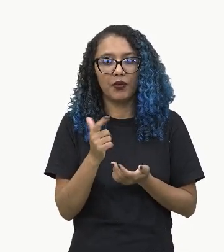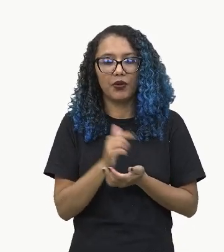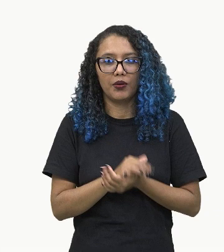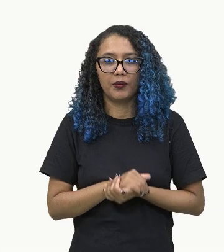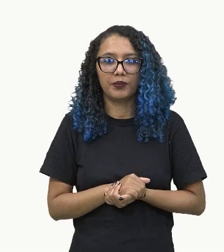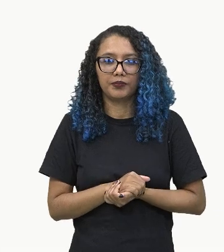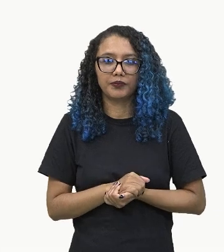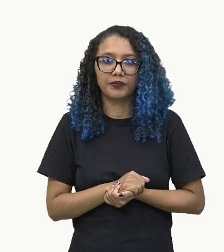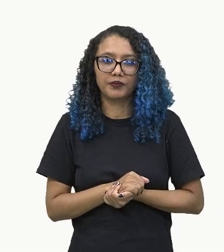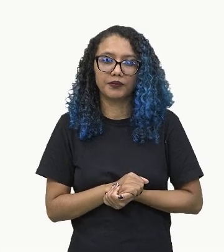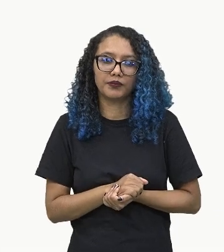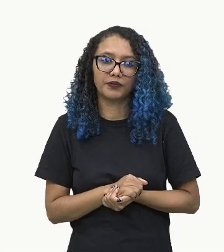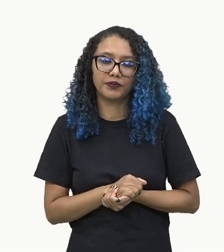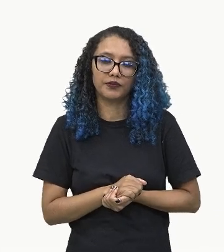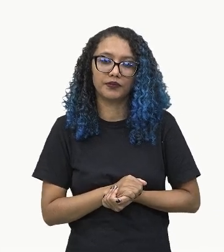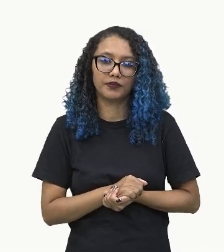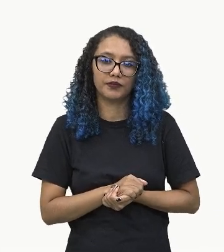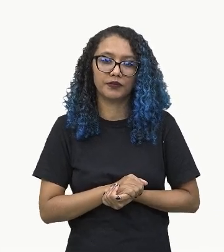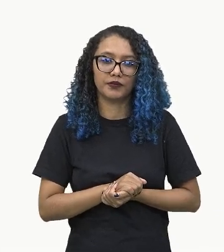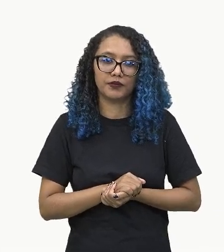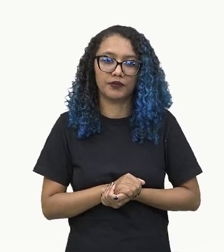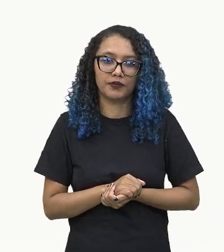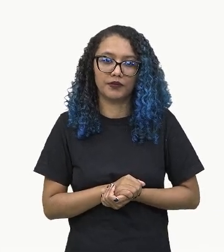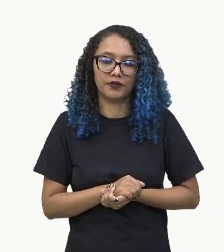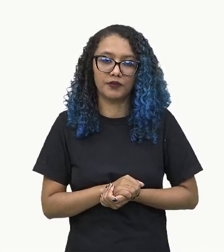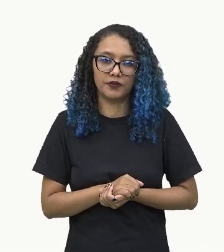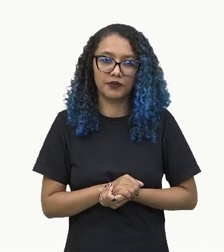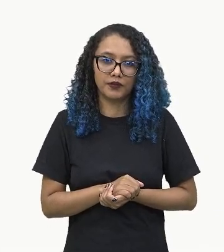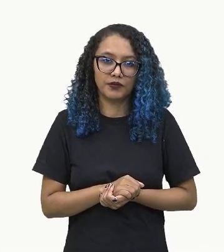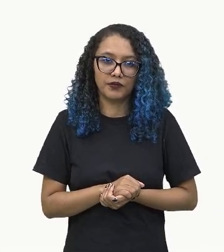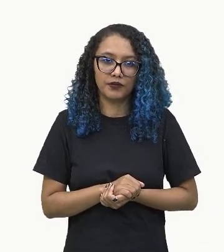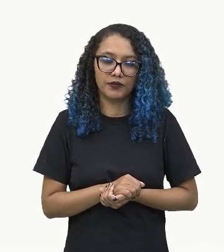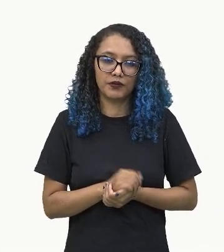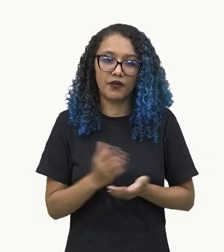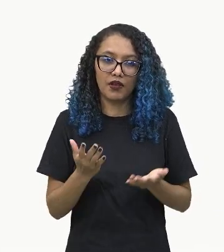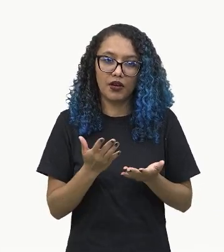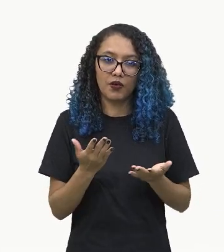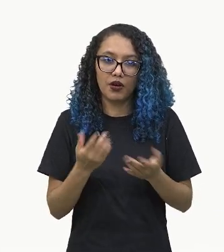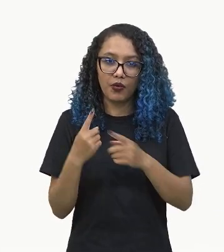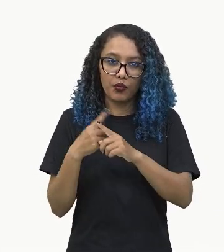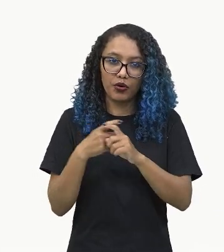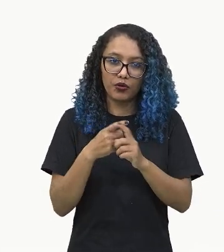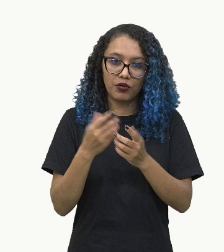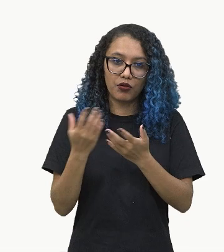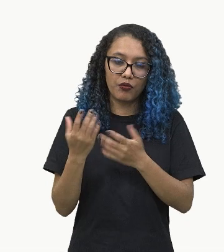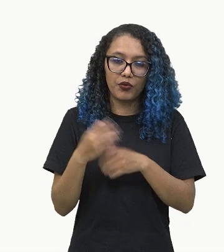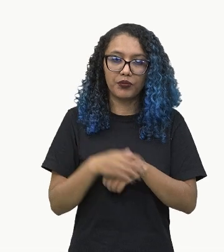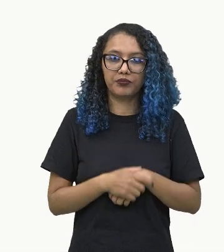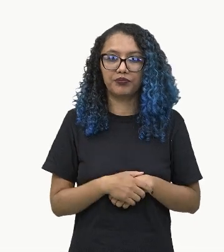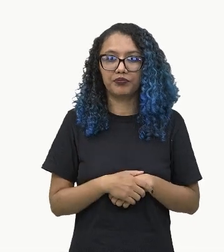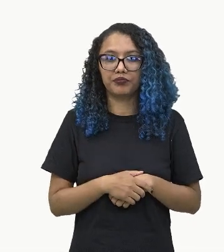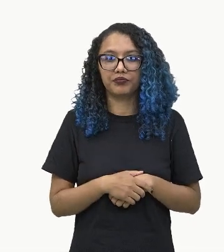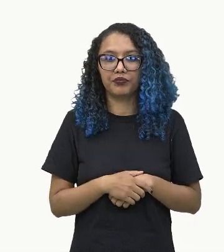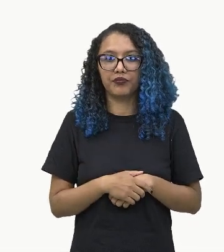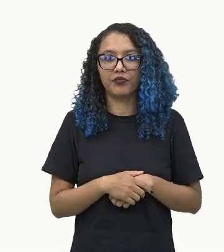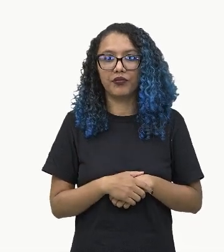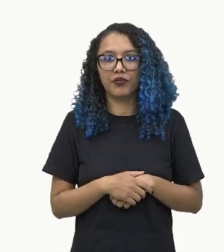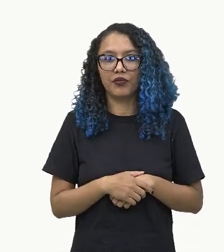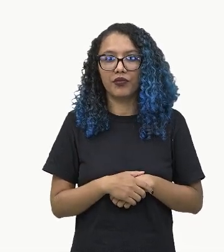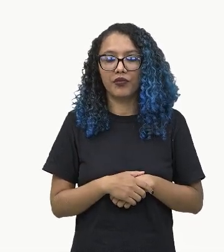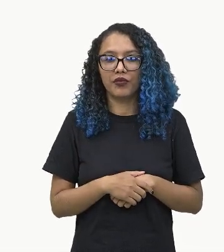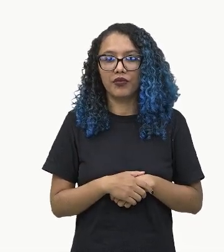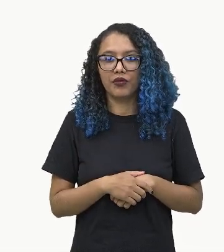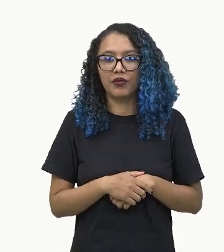uma. Agora a gente vai escrever o polinômio x mais 7 ao quadrado